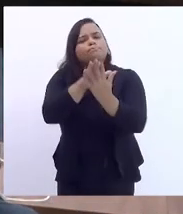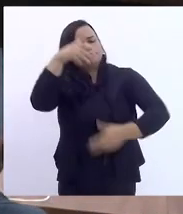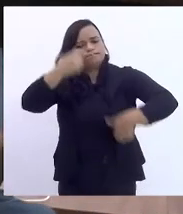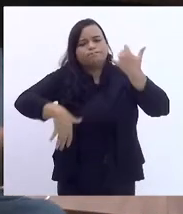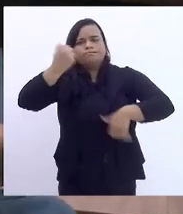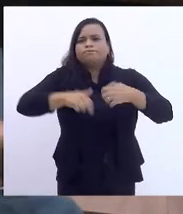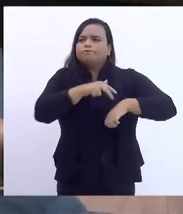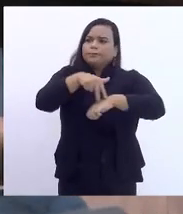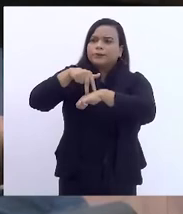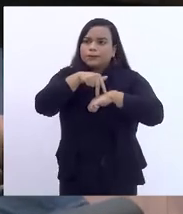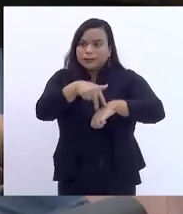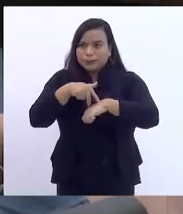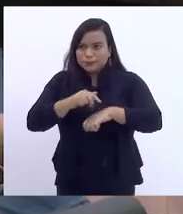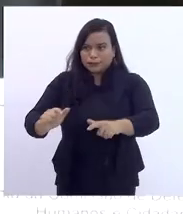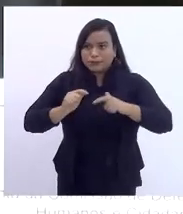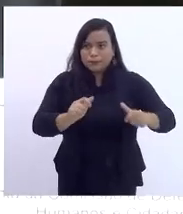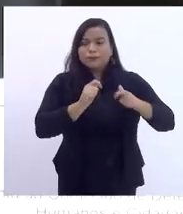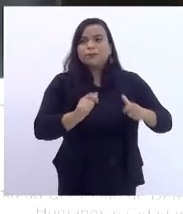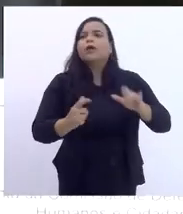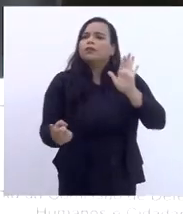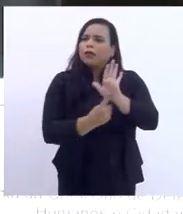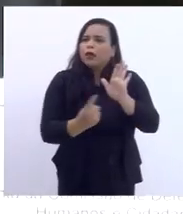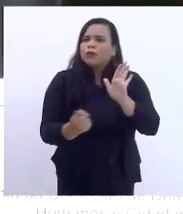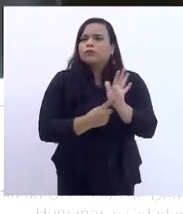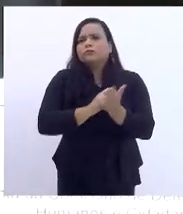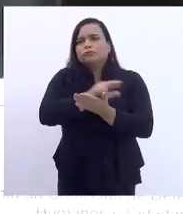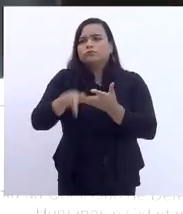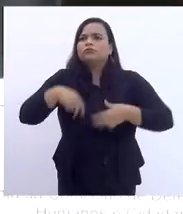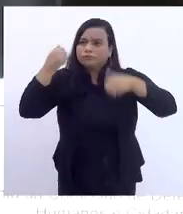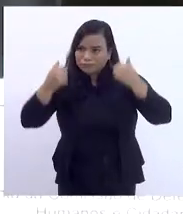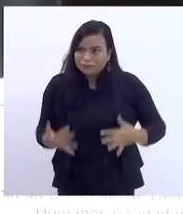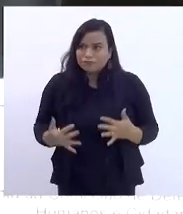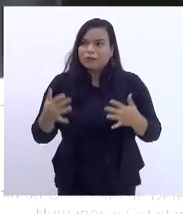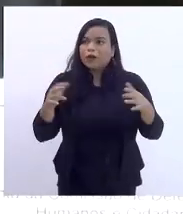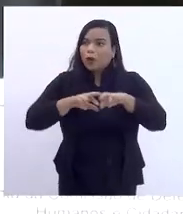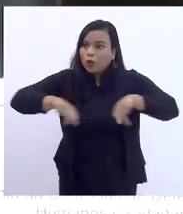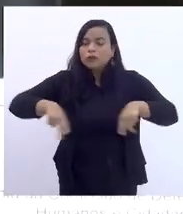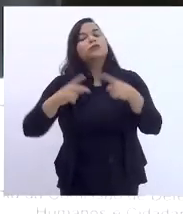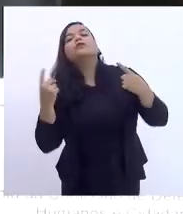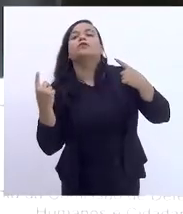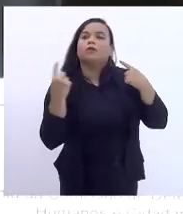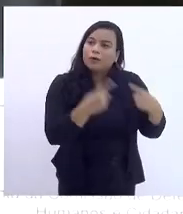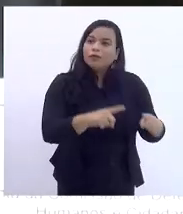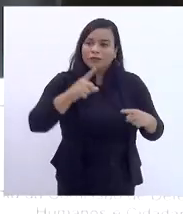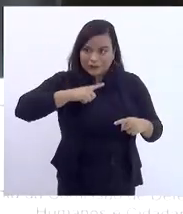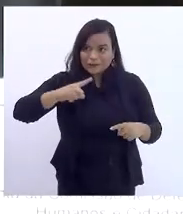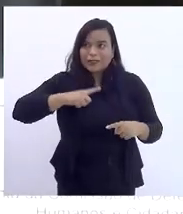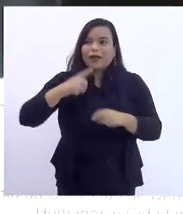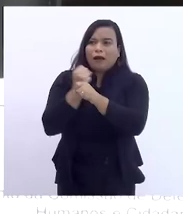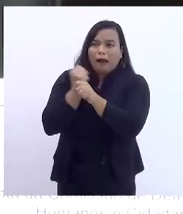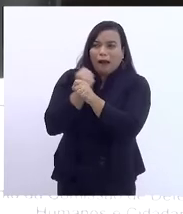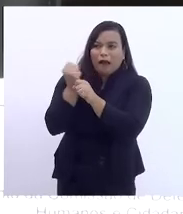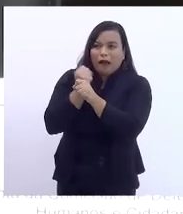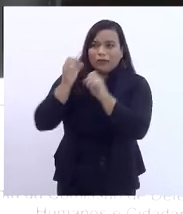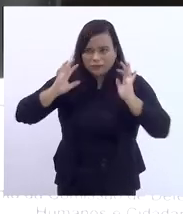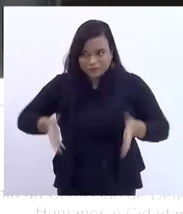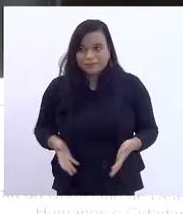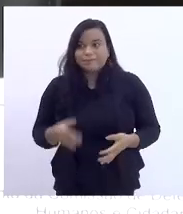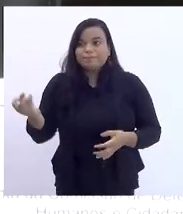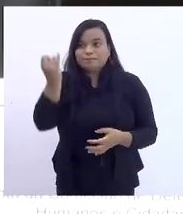posicionando e ocupando os espaços denunciando as violações que vivenciamos há séculos